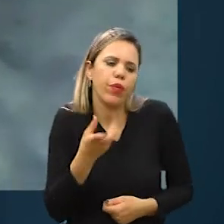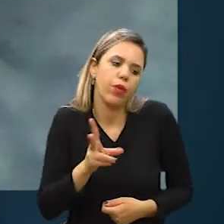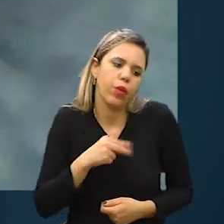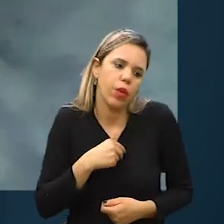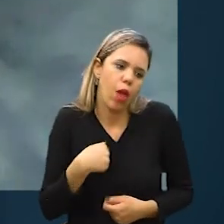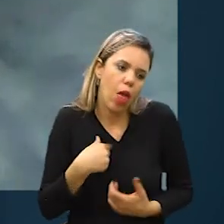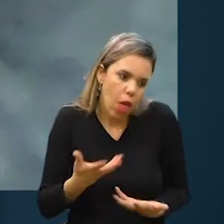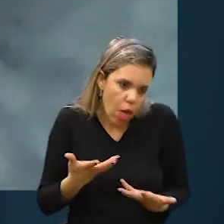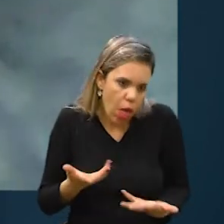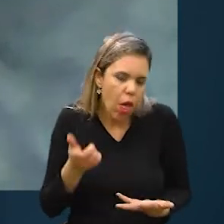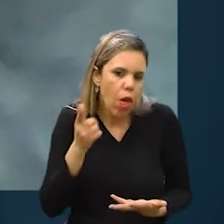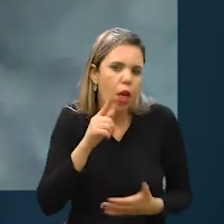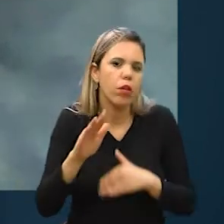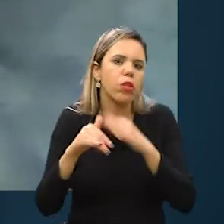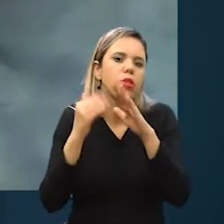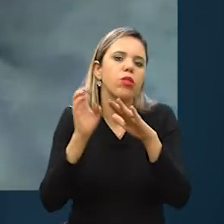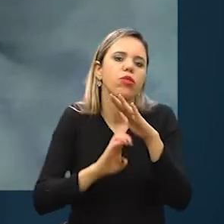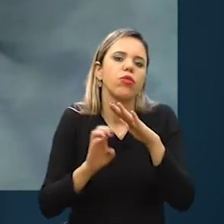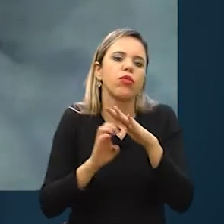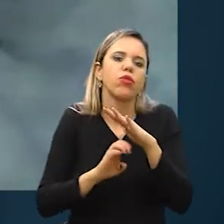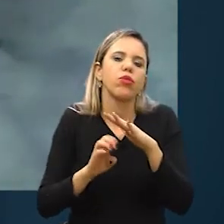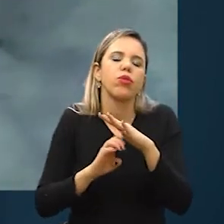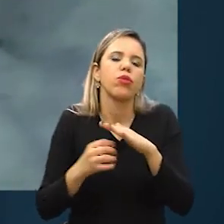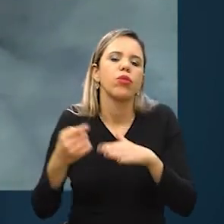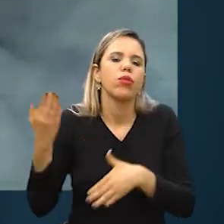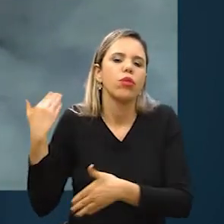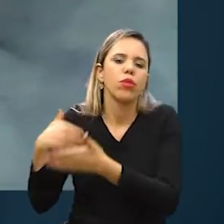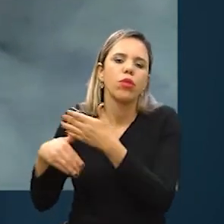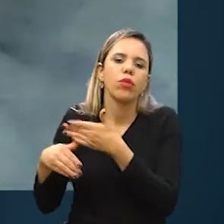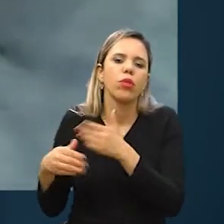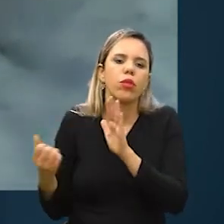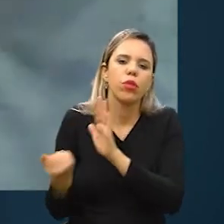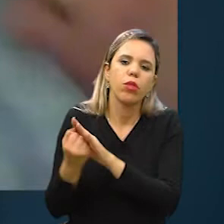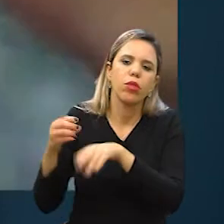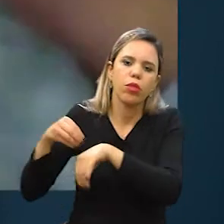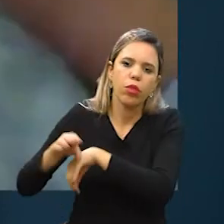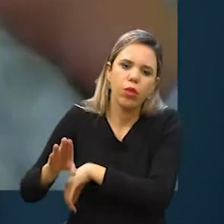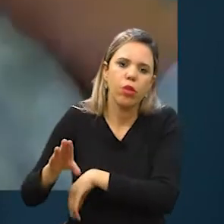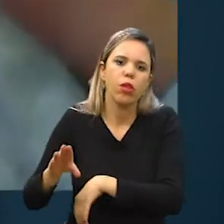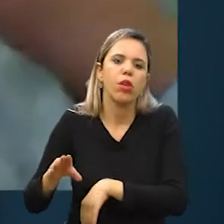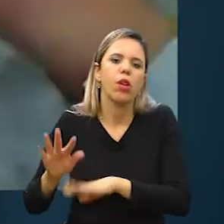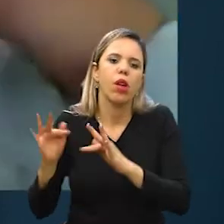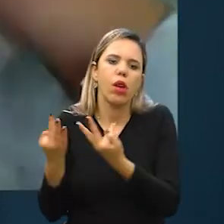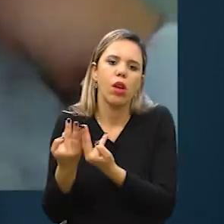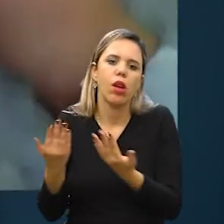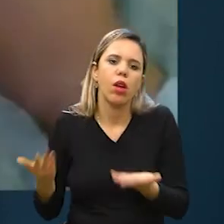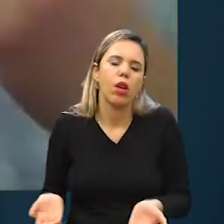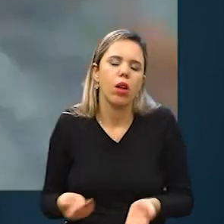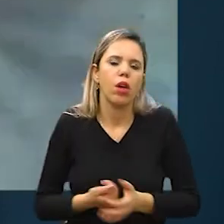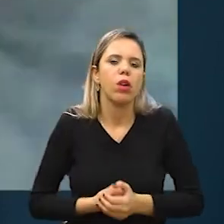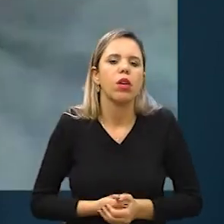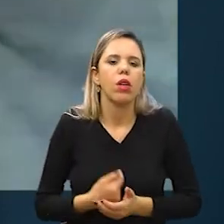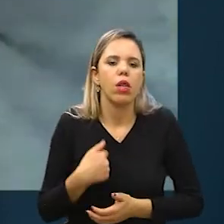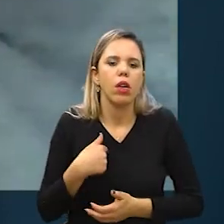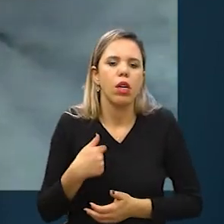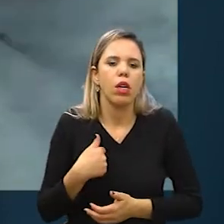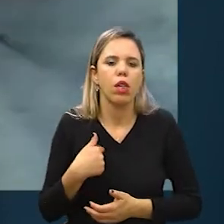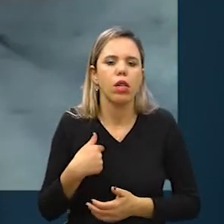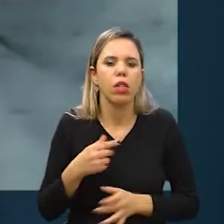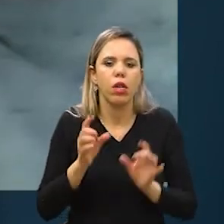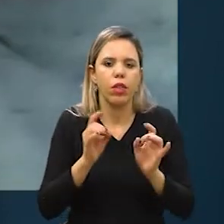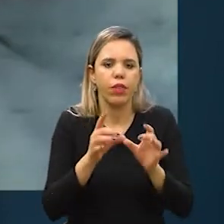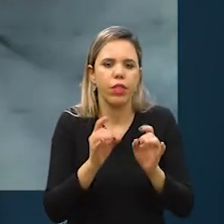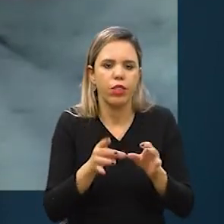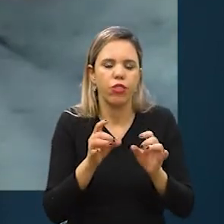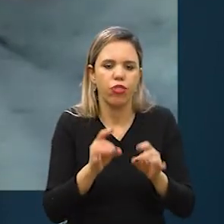falei, eu quero constituir uma empresa para deixar um legado. E foi aí que eu vendi